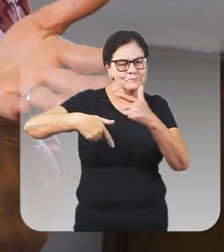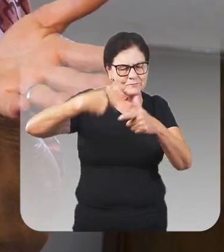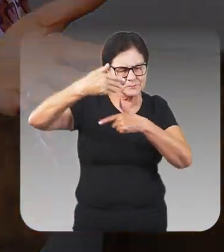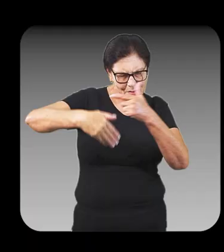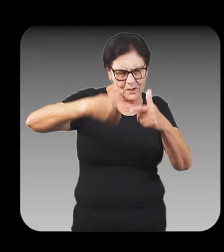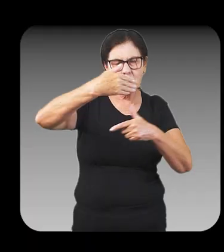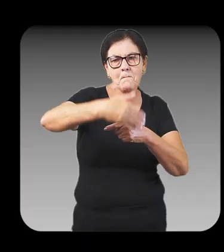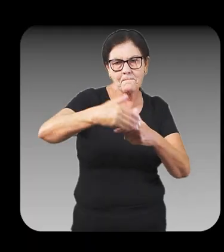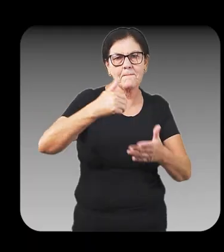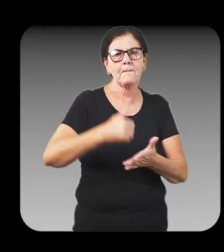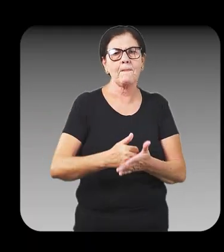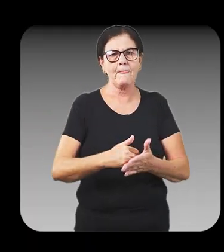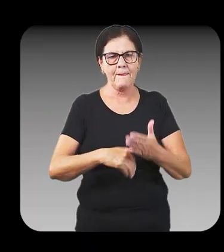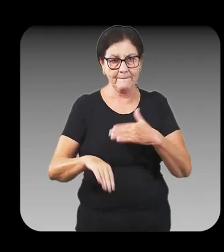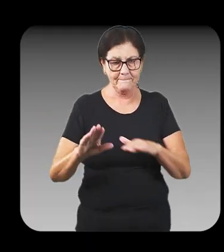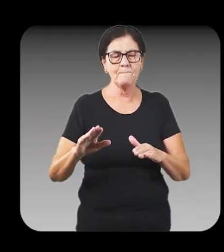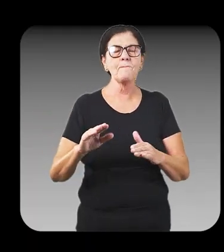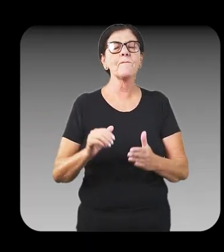o levante.